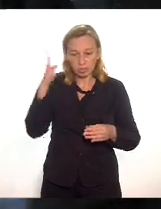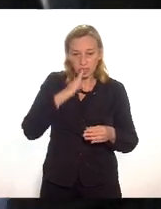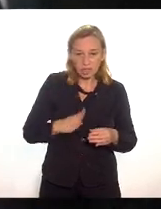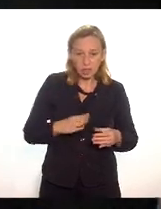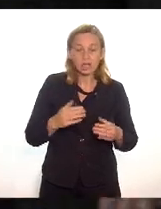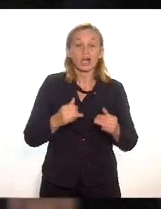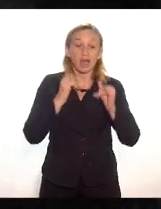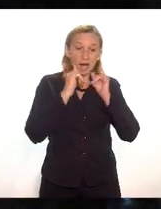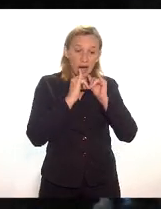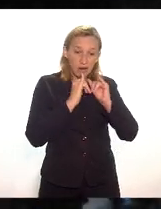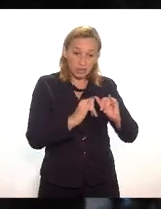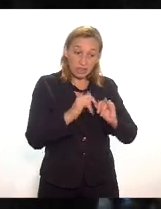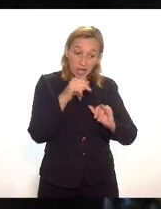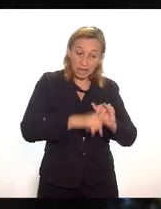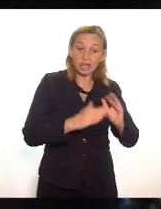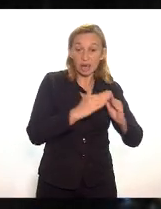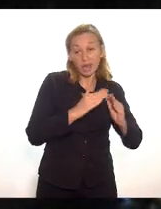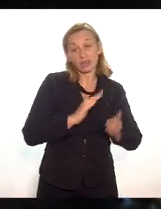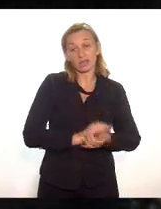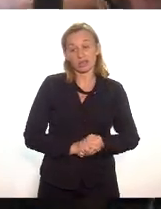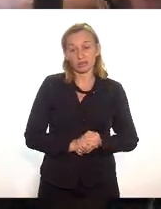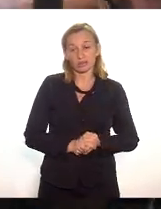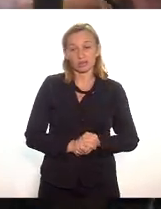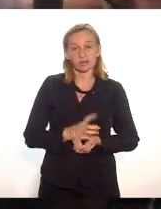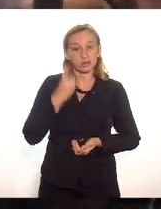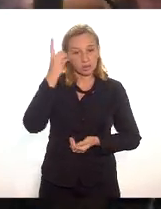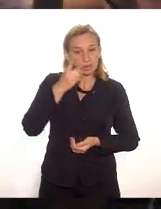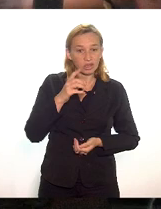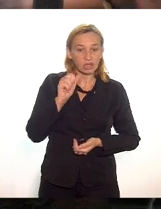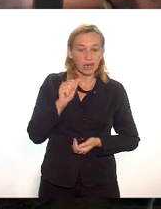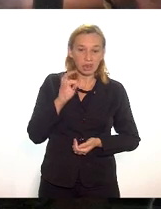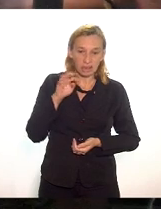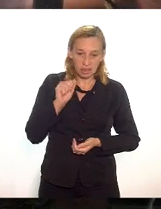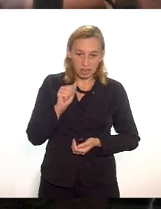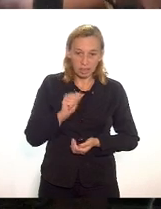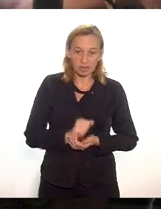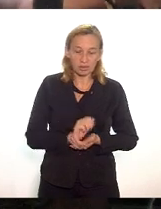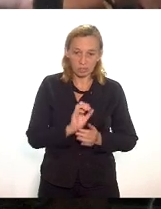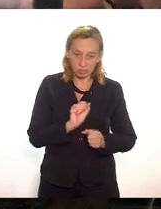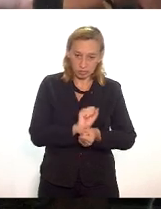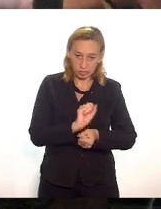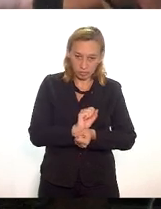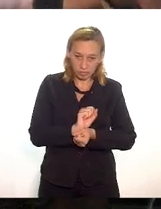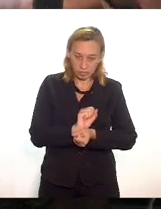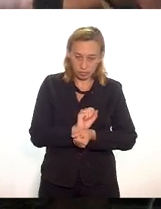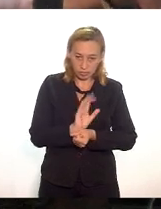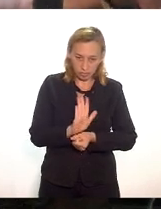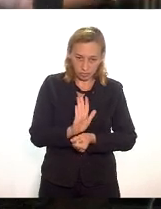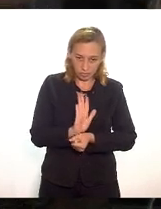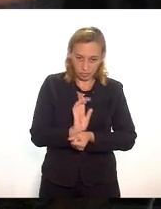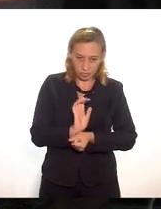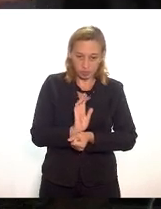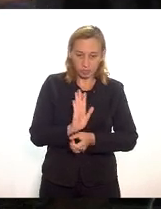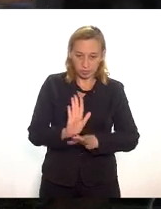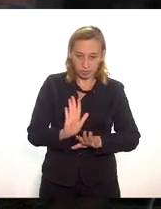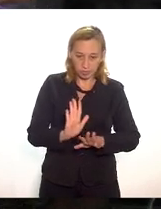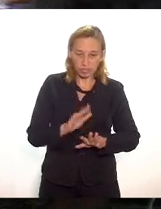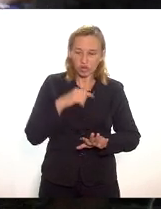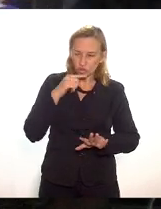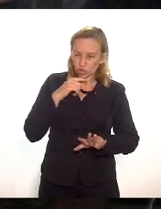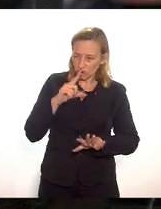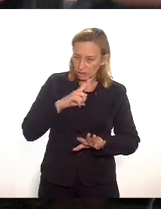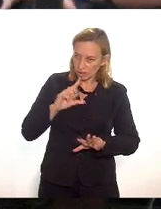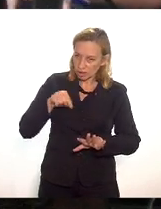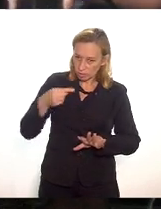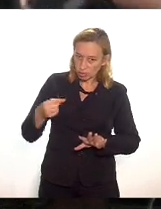ser comunicada. Deputado Alexandre, deixa eu só contribuir para não ter... Se tiver dúvida, Vossa Excelência pode fazer por escrito. Tem